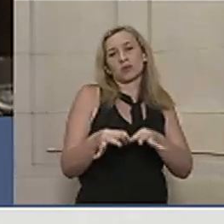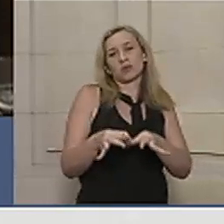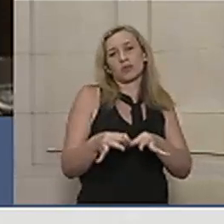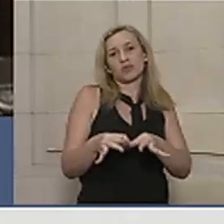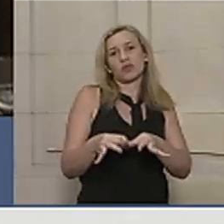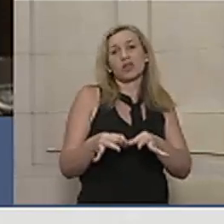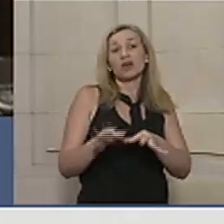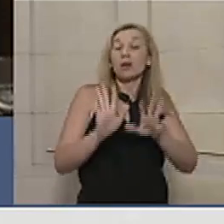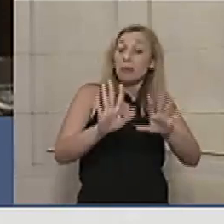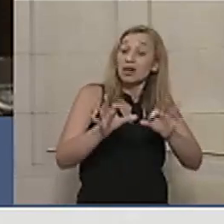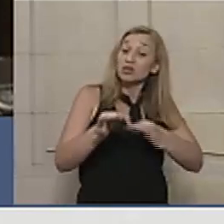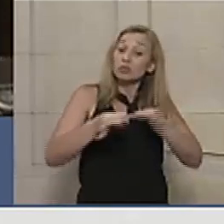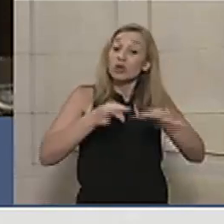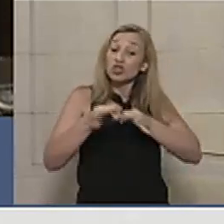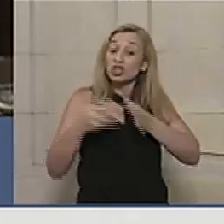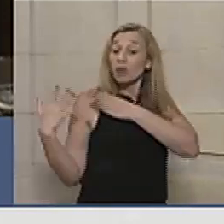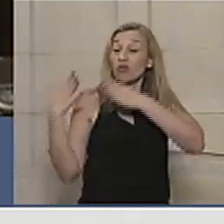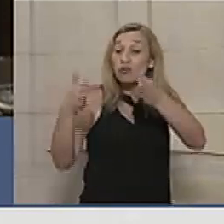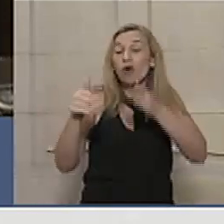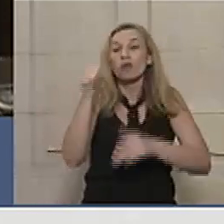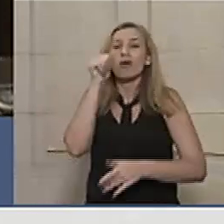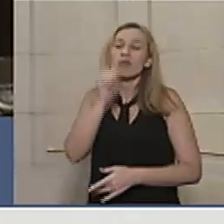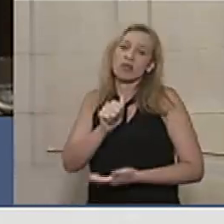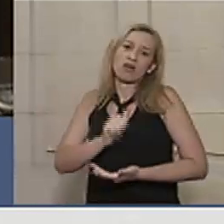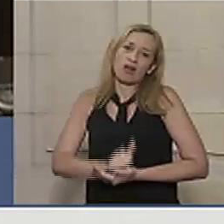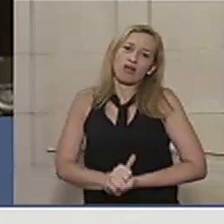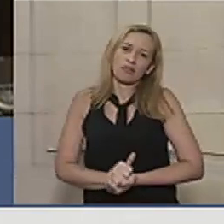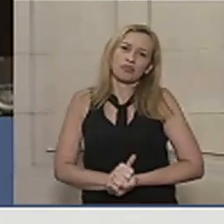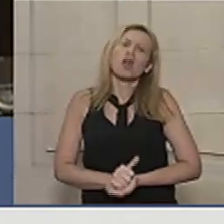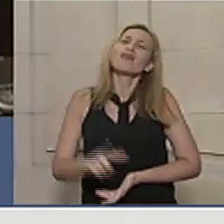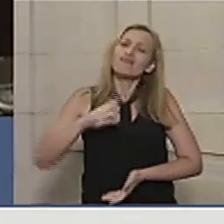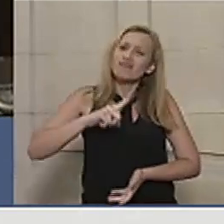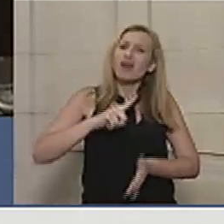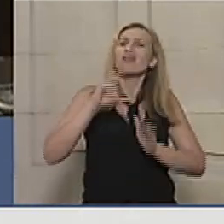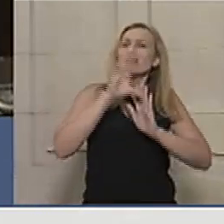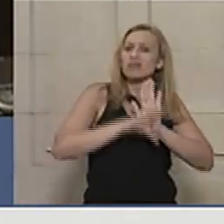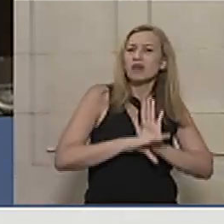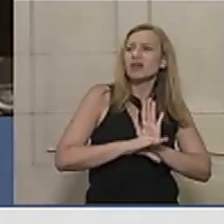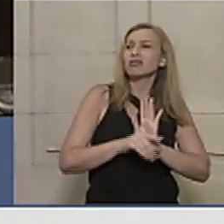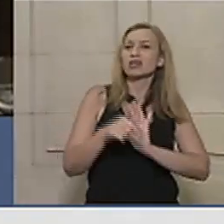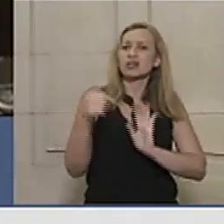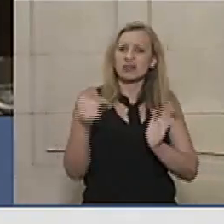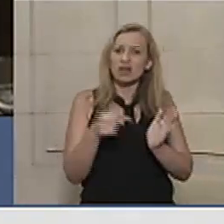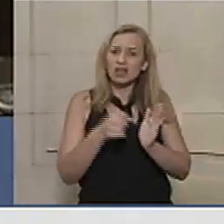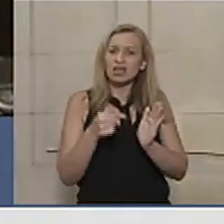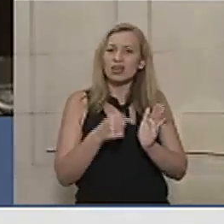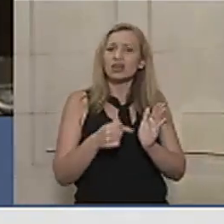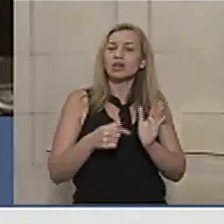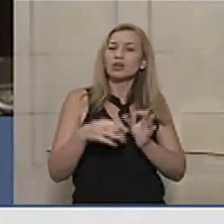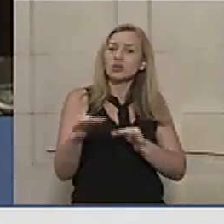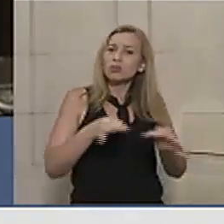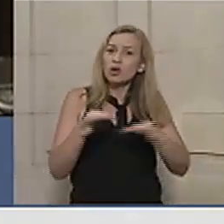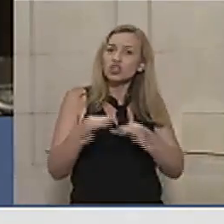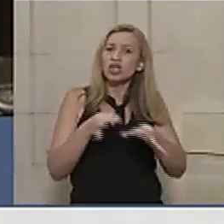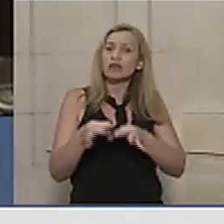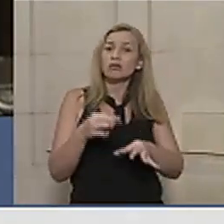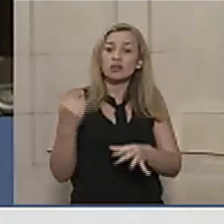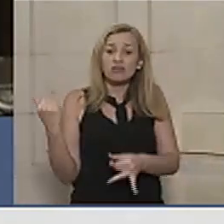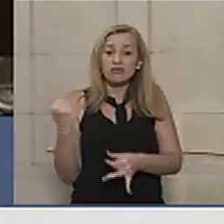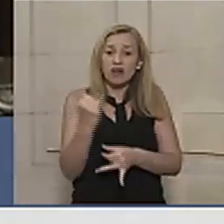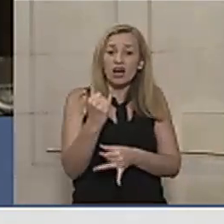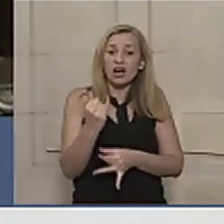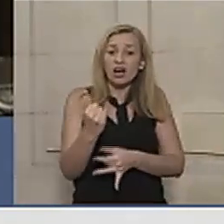as mulheres. Tem emendas colocadas aqui nesse projeto que fala